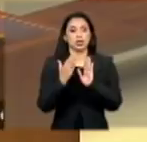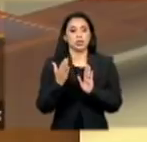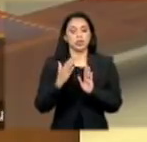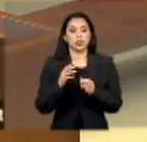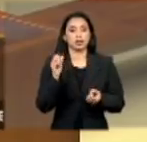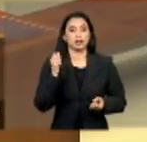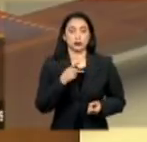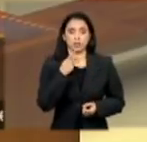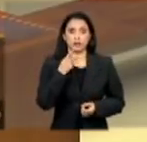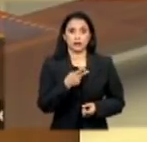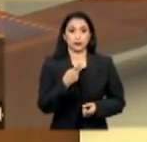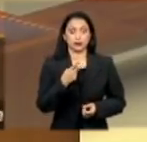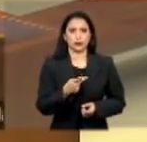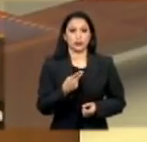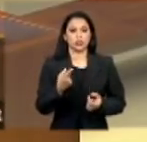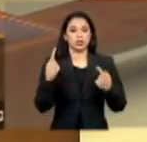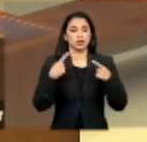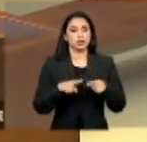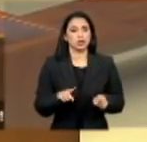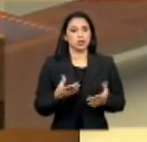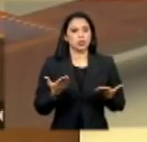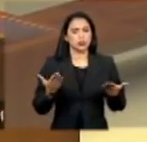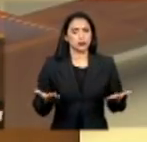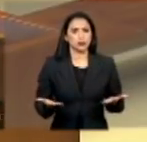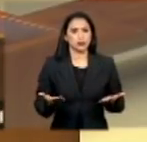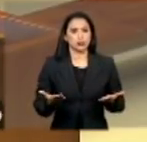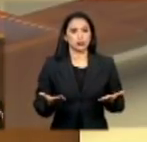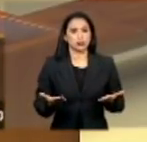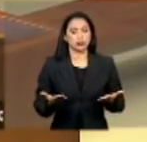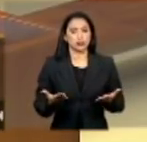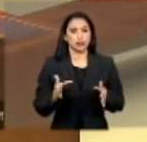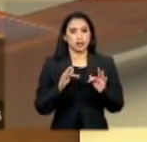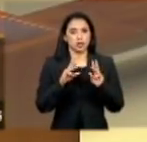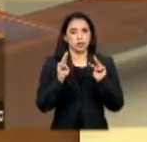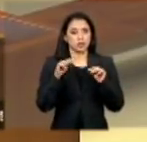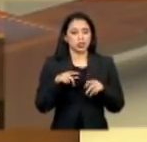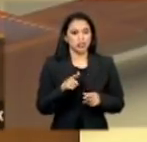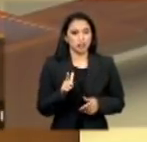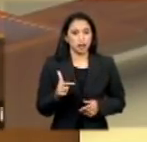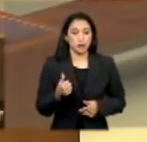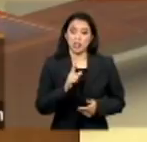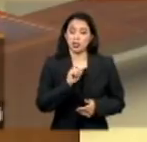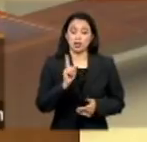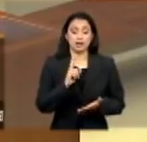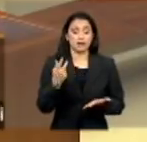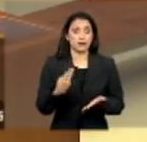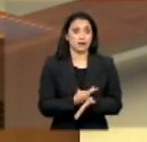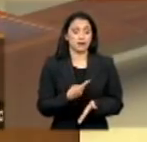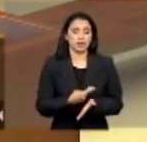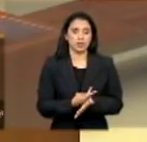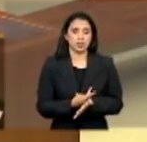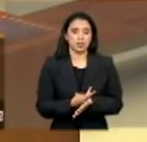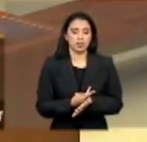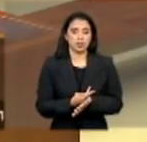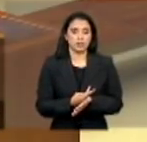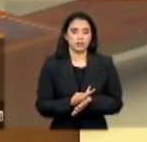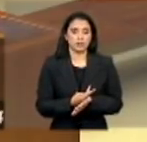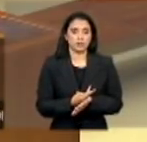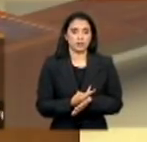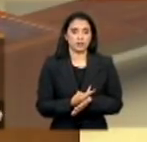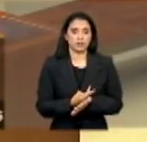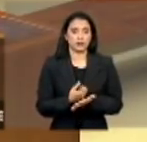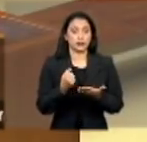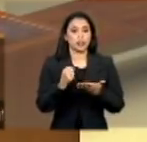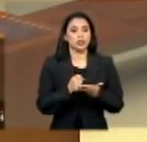dito impugnar aquilo que foi dito nas alegações finais mas isso não aconteceu e eu trago aqui